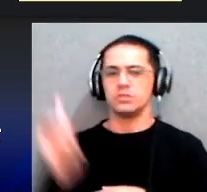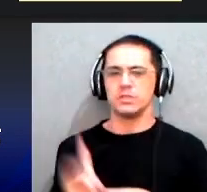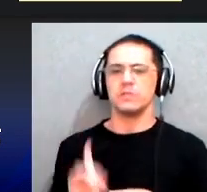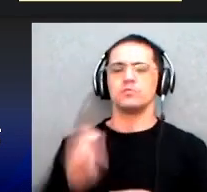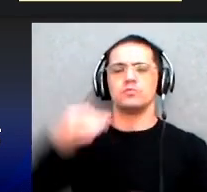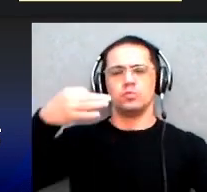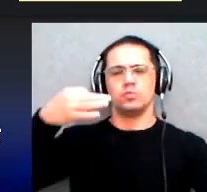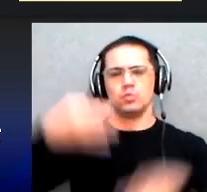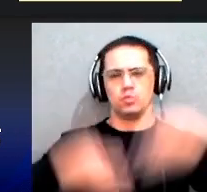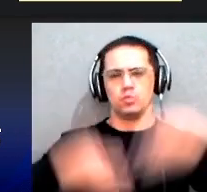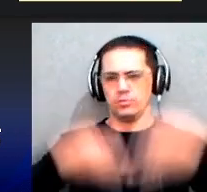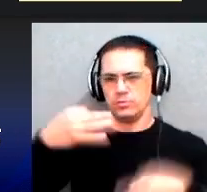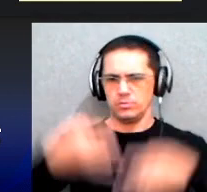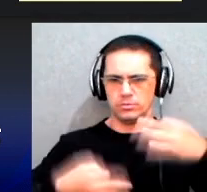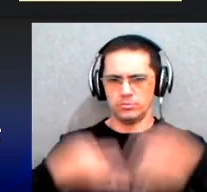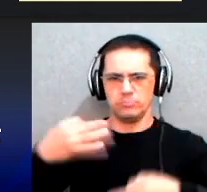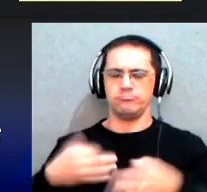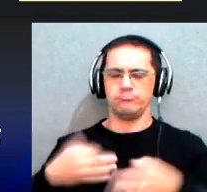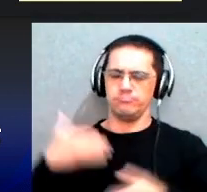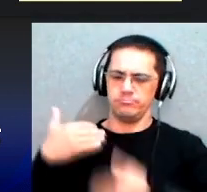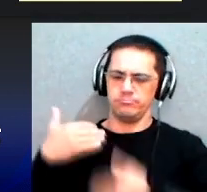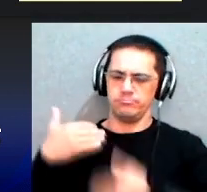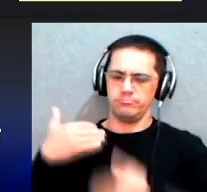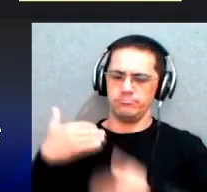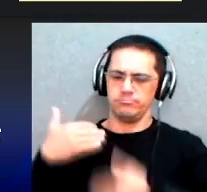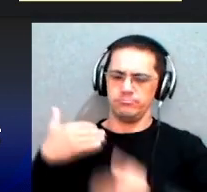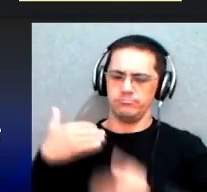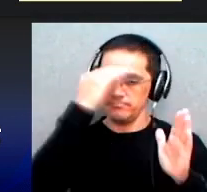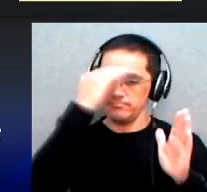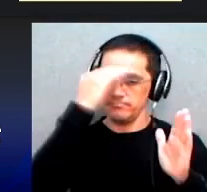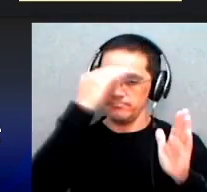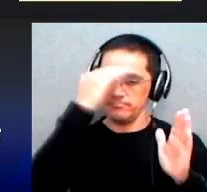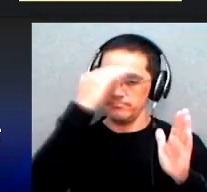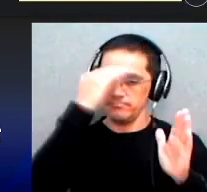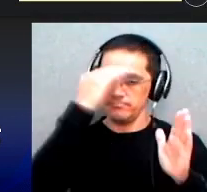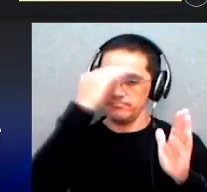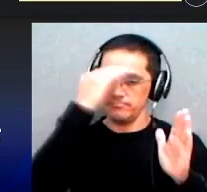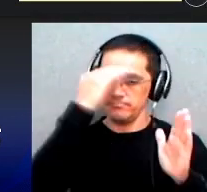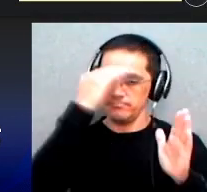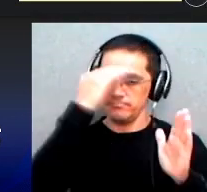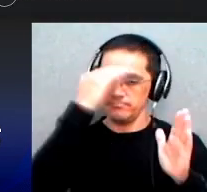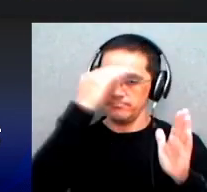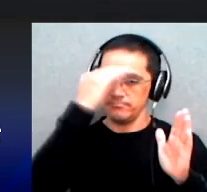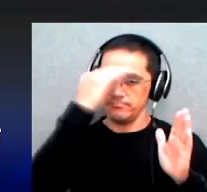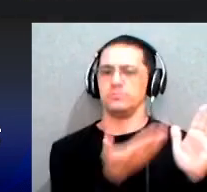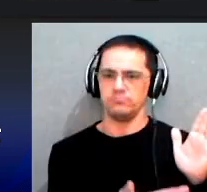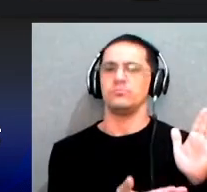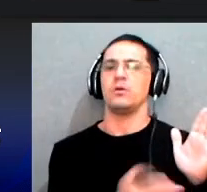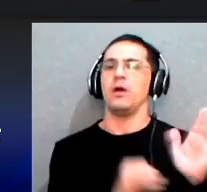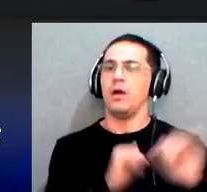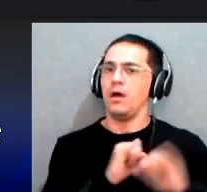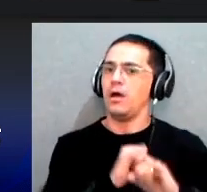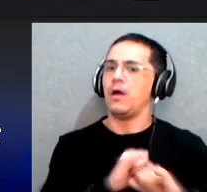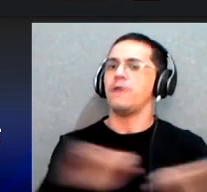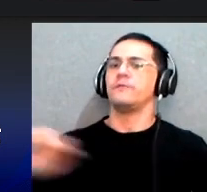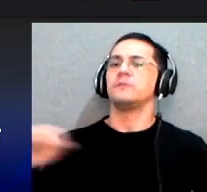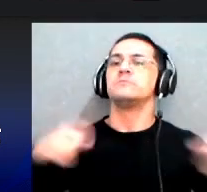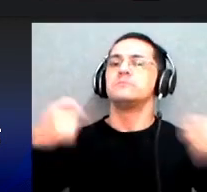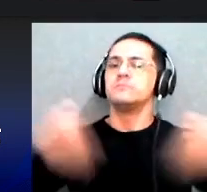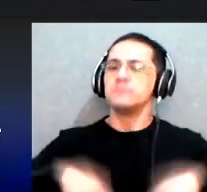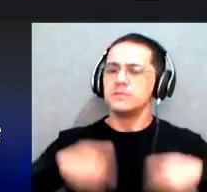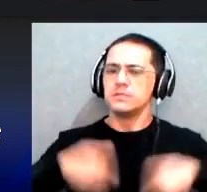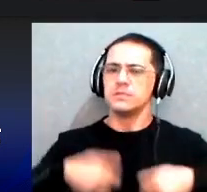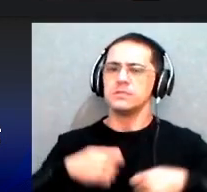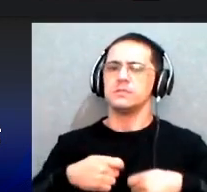Pelo devido processo legal, esse direito deve afirmar e deve fazer valer os